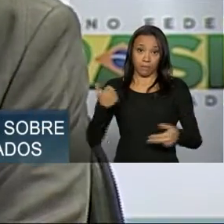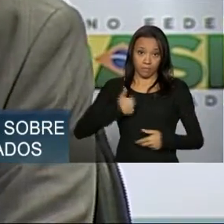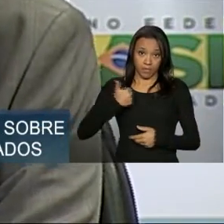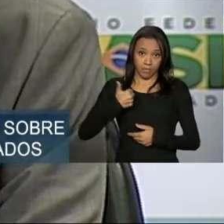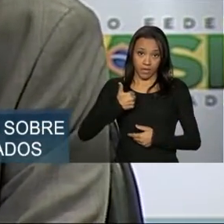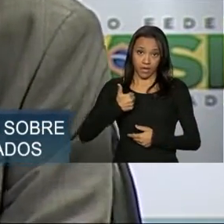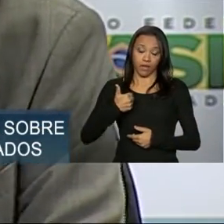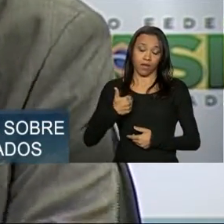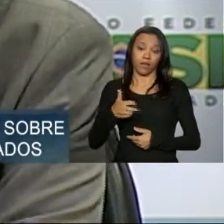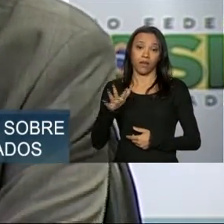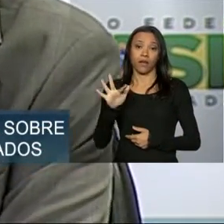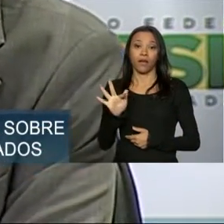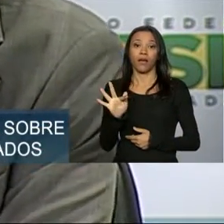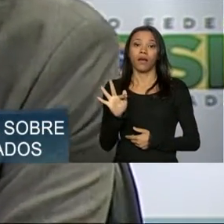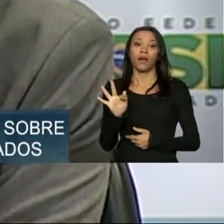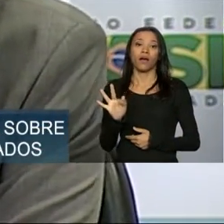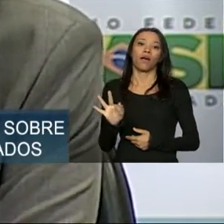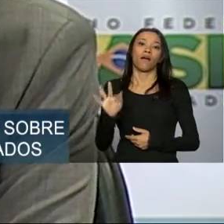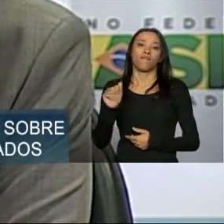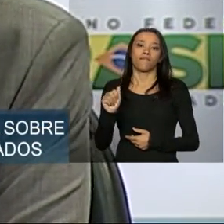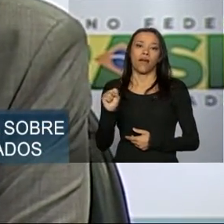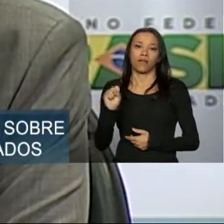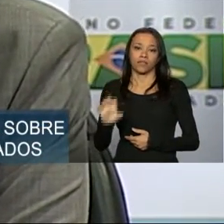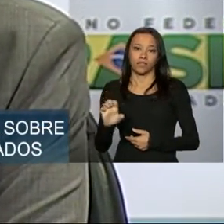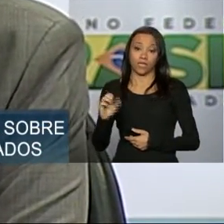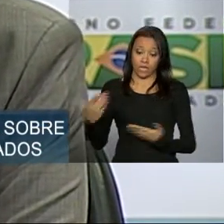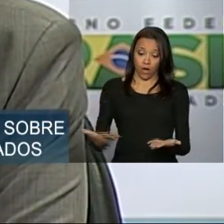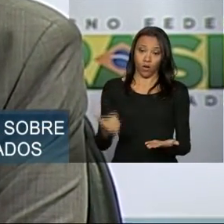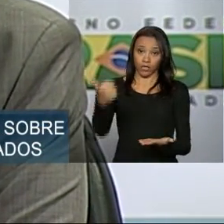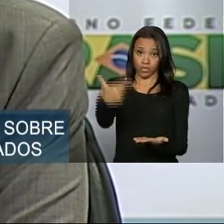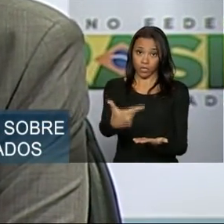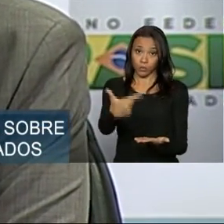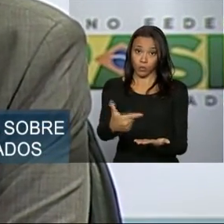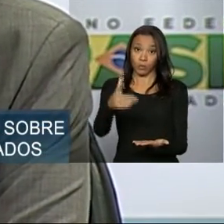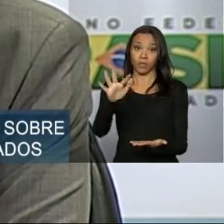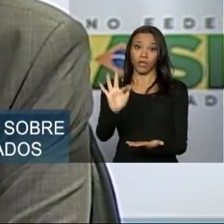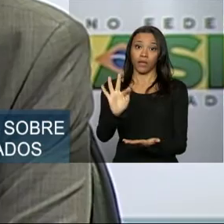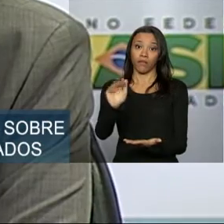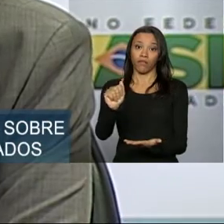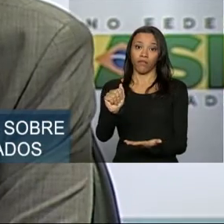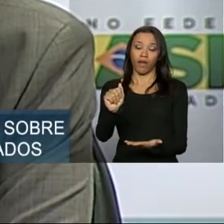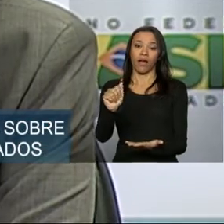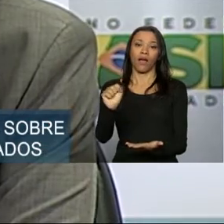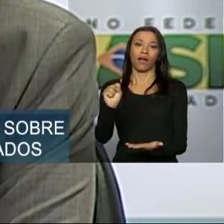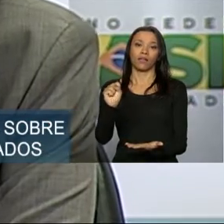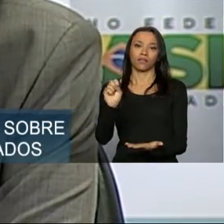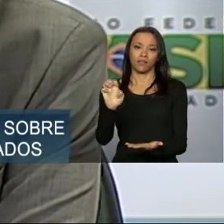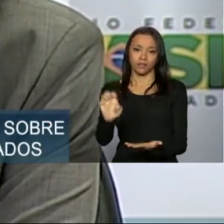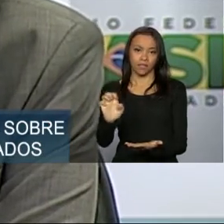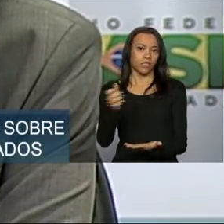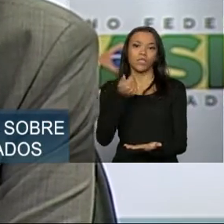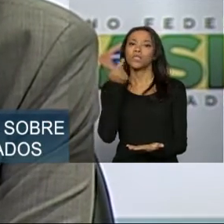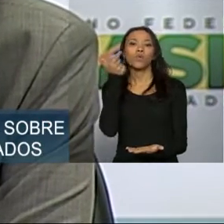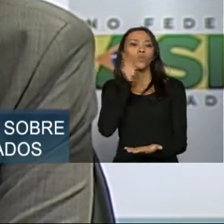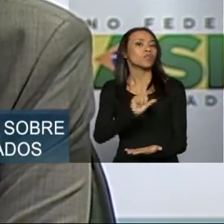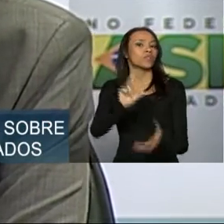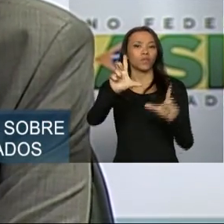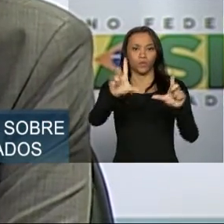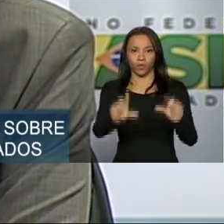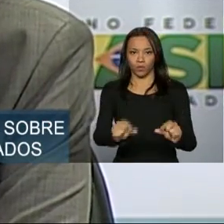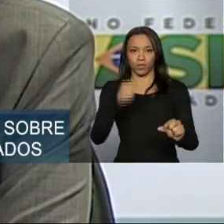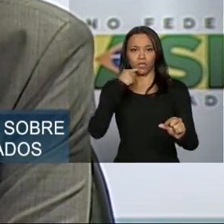na primeira fase e agora nessa segunda fase não atingirem a redução adequada, que a gente viu que é muito pouco,